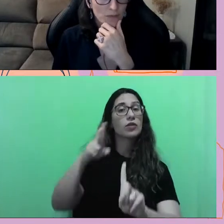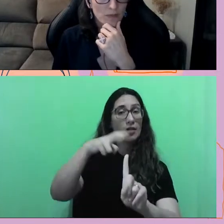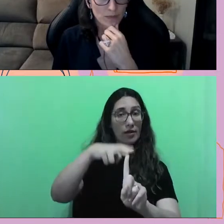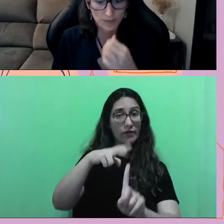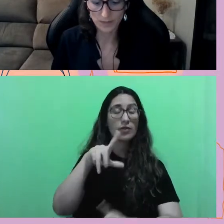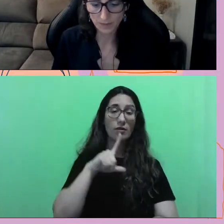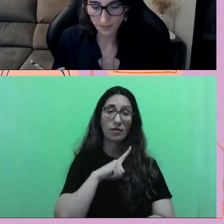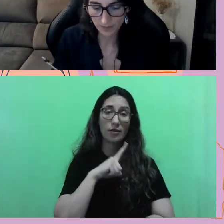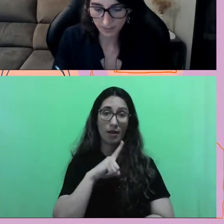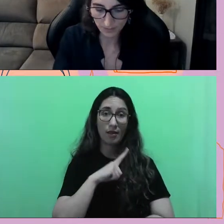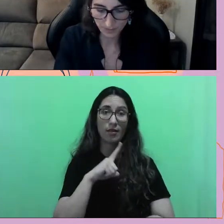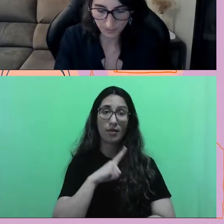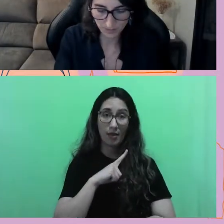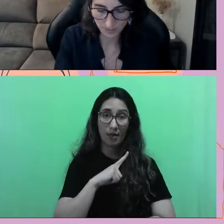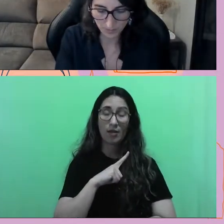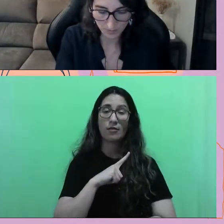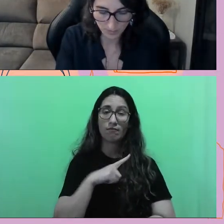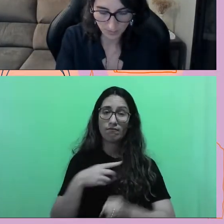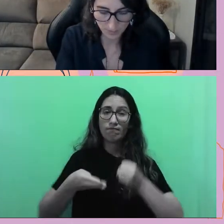Que